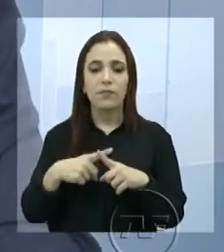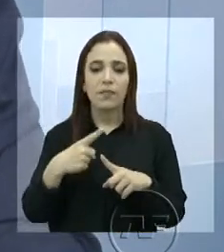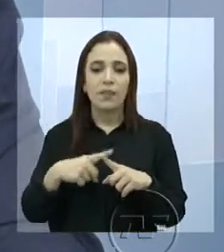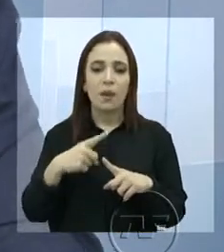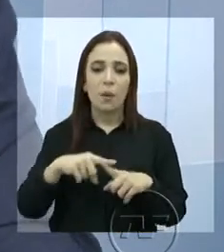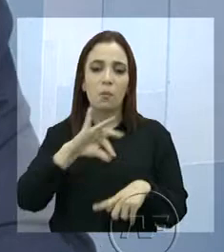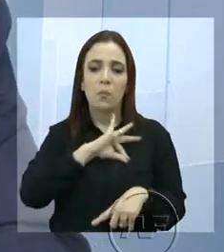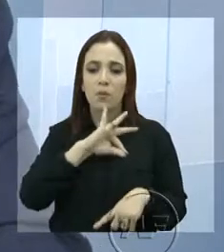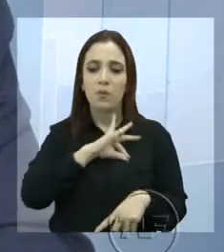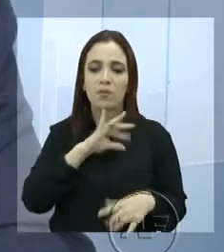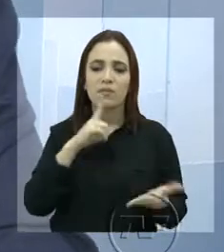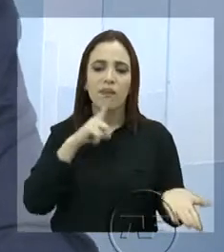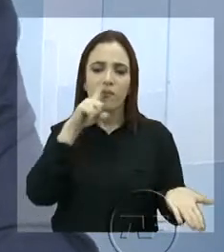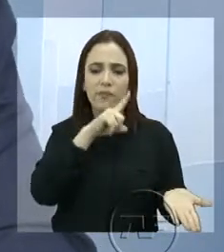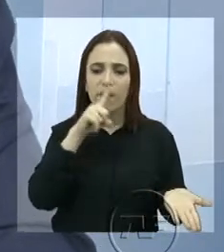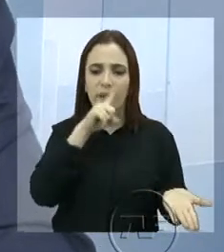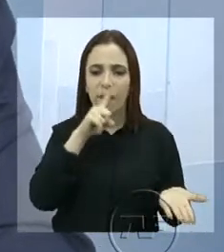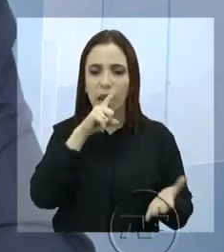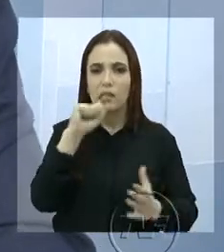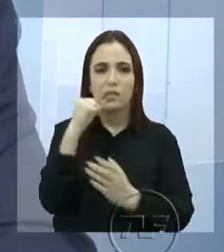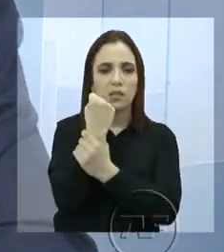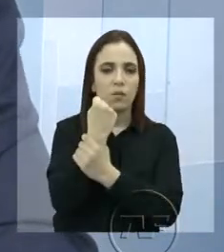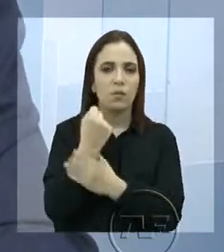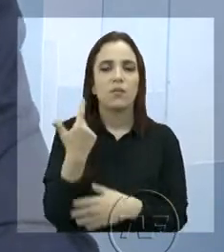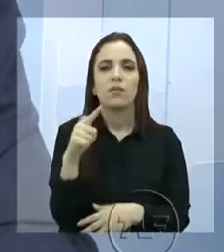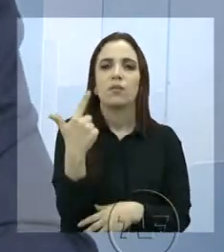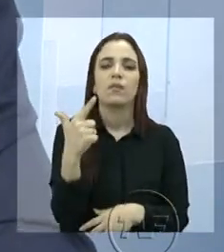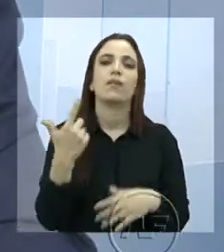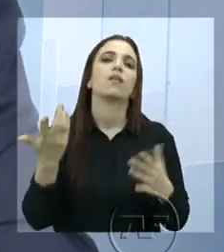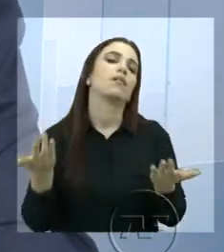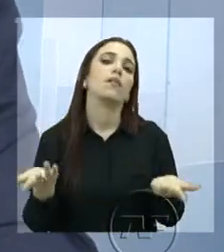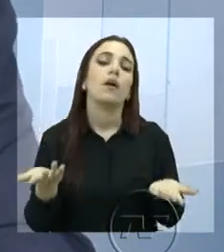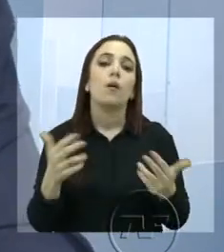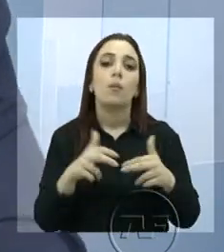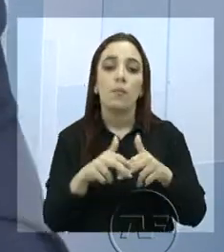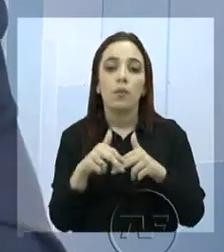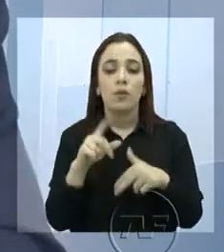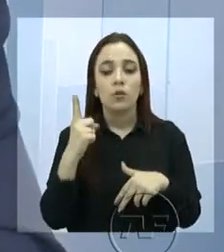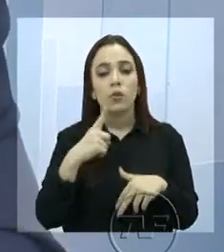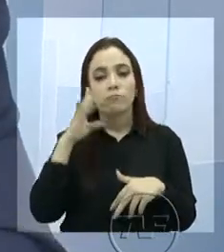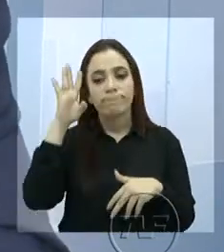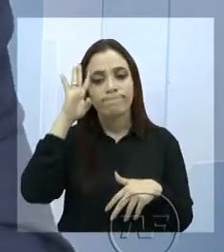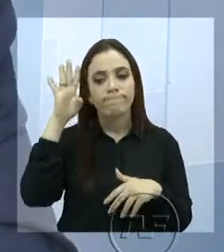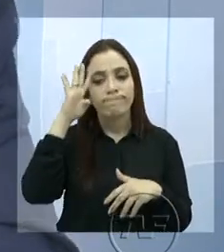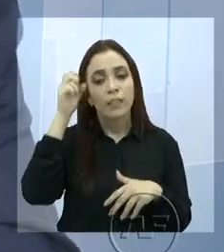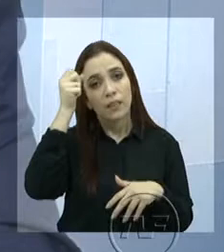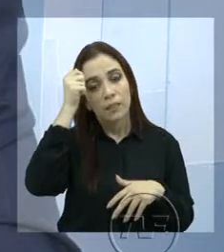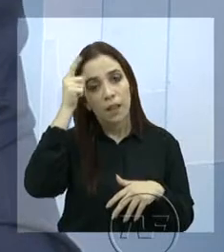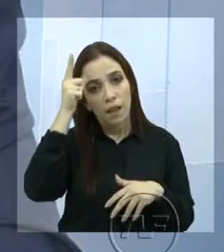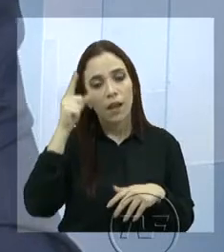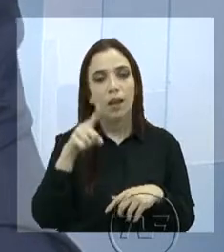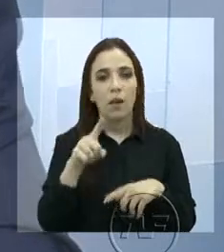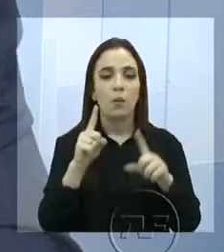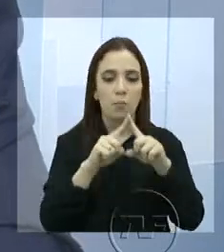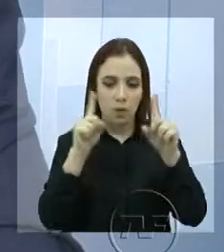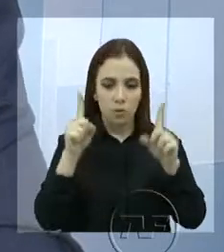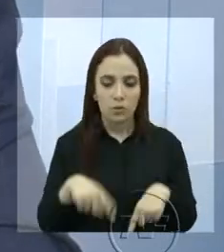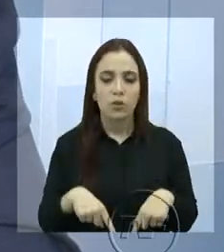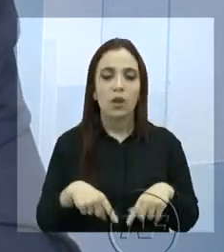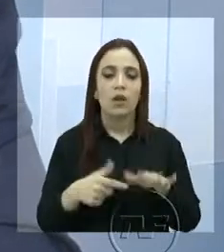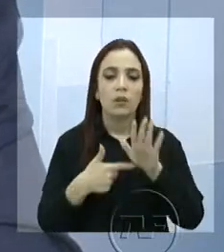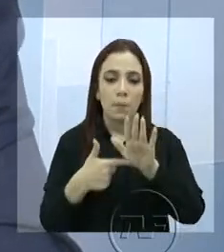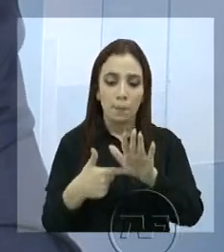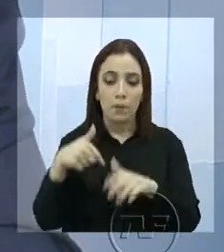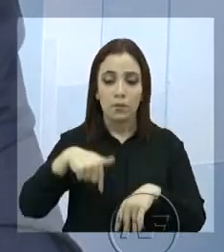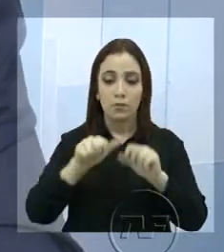são insuficientes para garantir à mulher a segurança. E aí a gente pensou nessa ideia. Esse projeto, depois que a gente